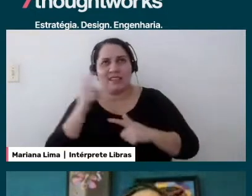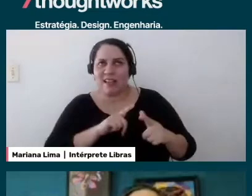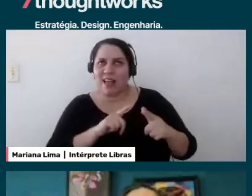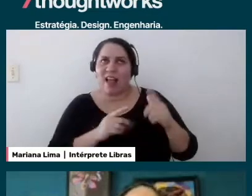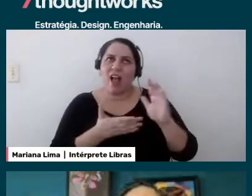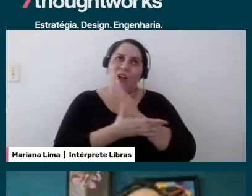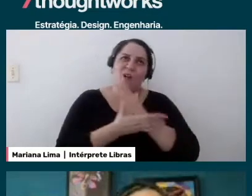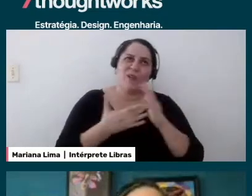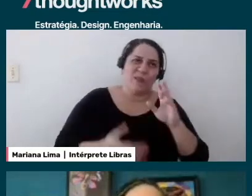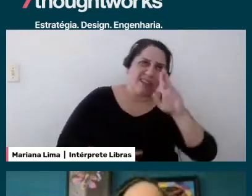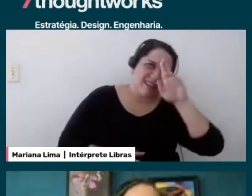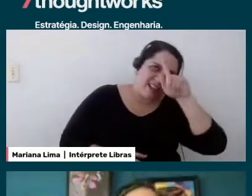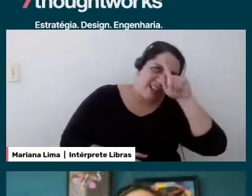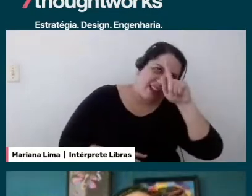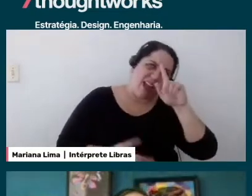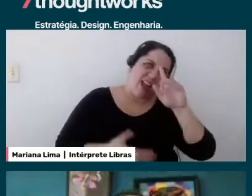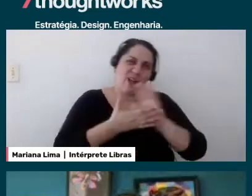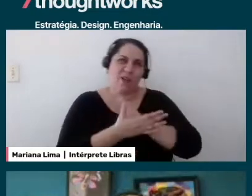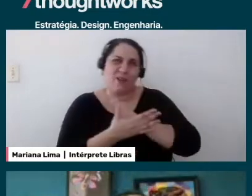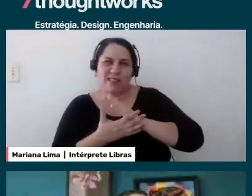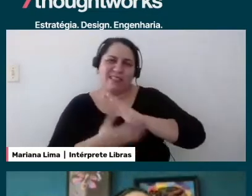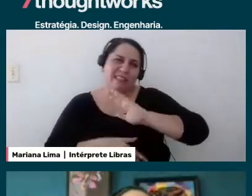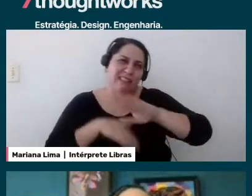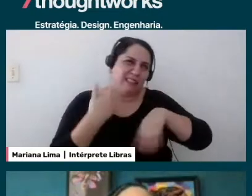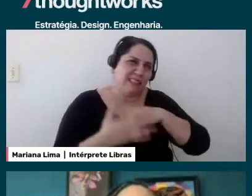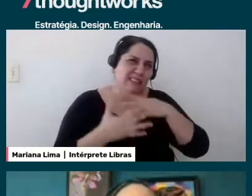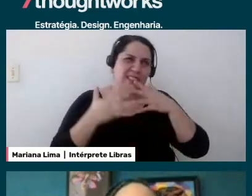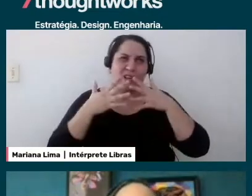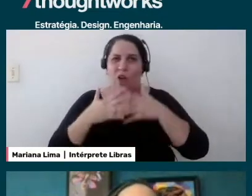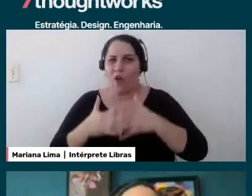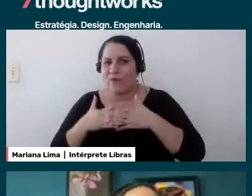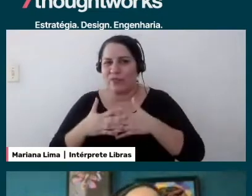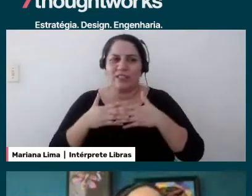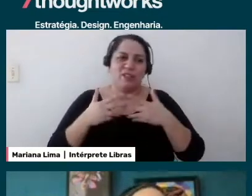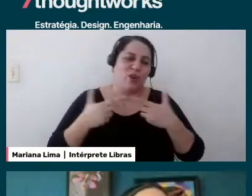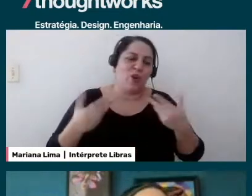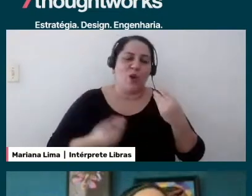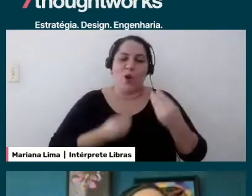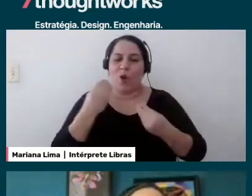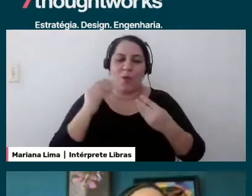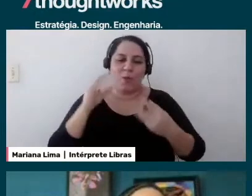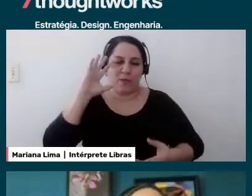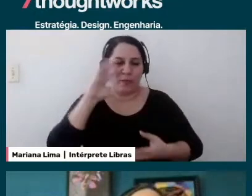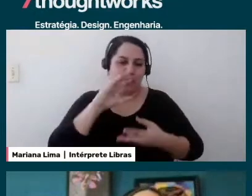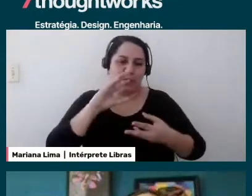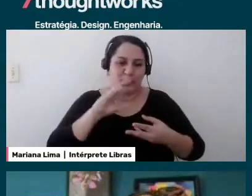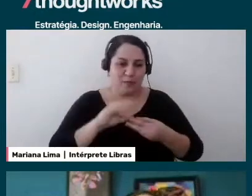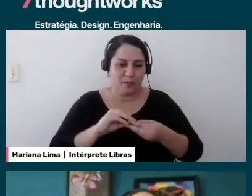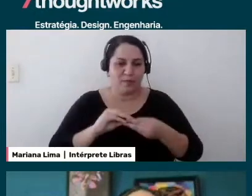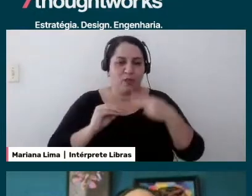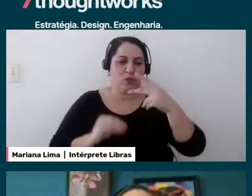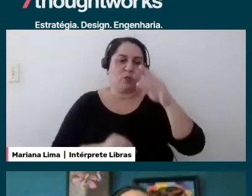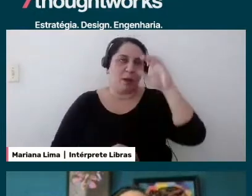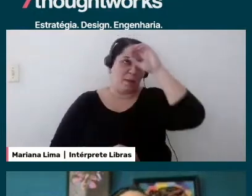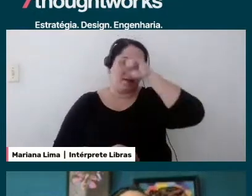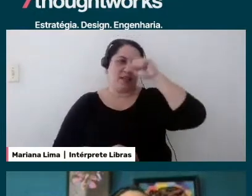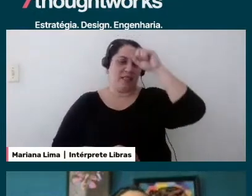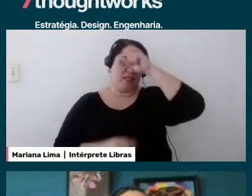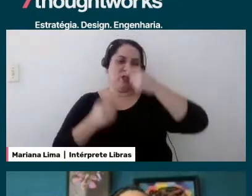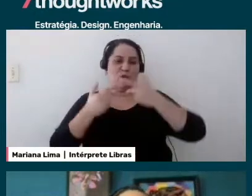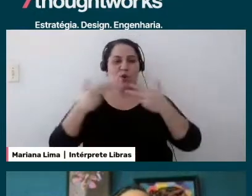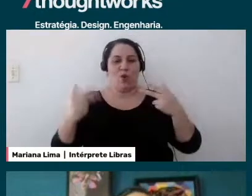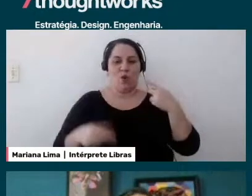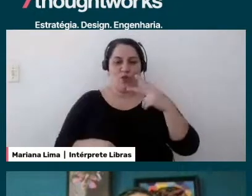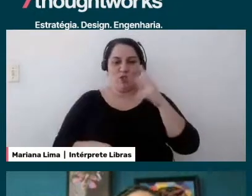desafio, vucu-vucu, né, muitas tretas, muitas coisas envolvidas, mas vamos tentar trazer aqui algumas lições, assim, o que